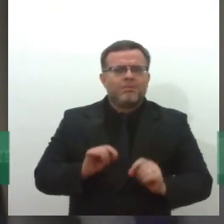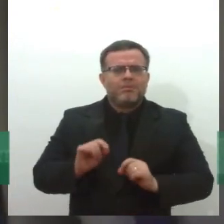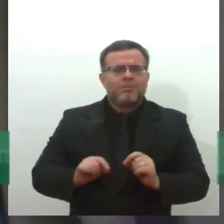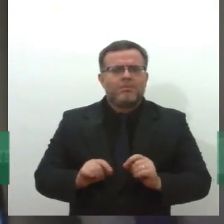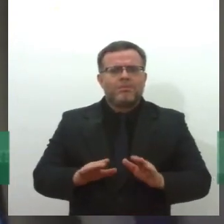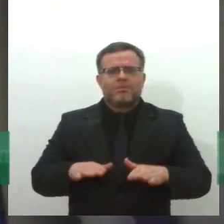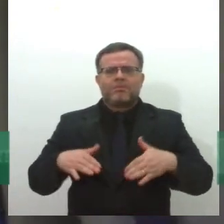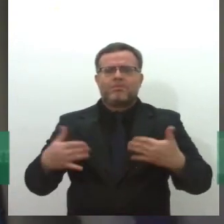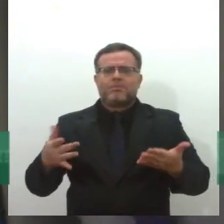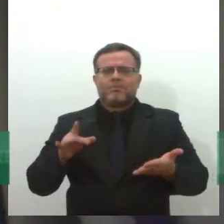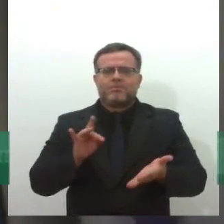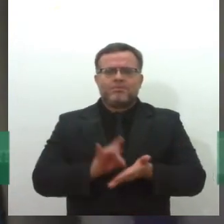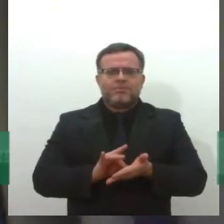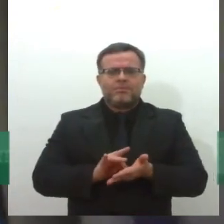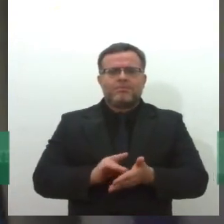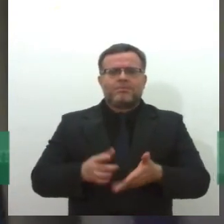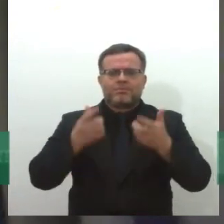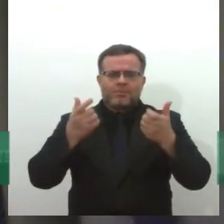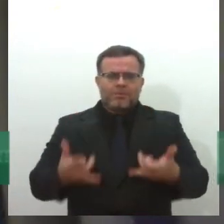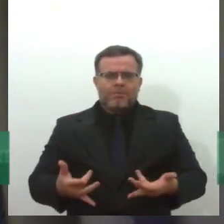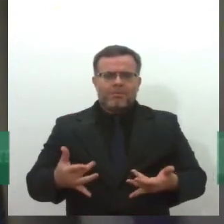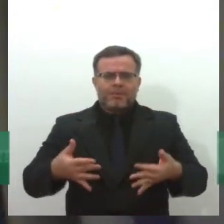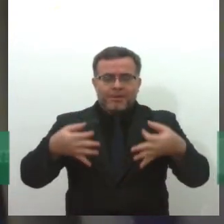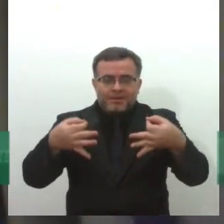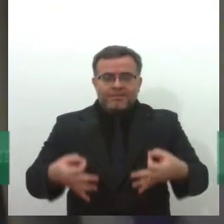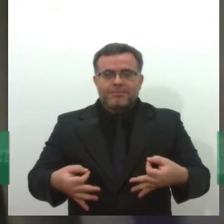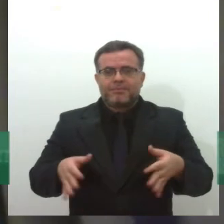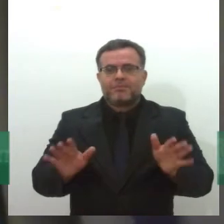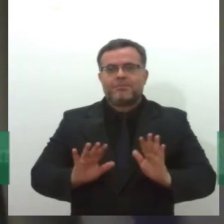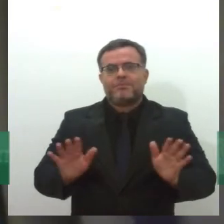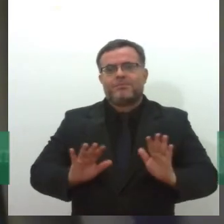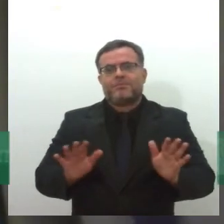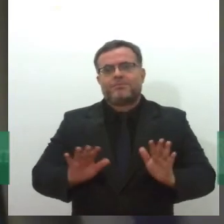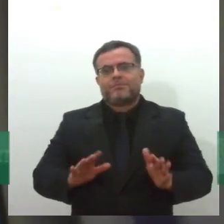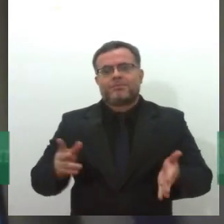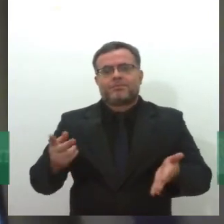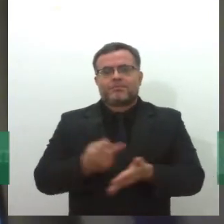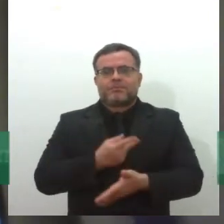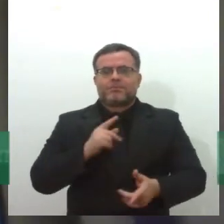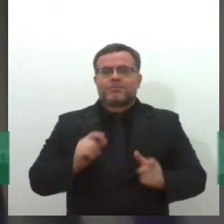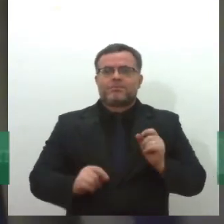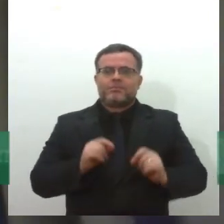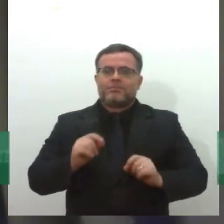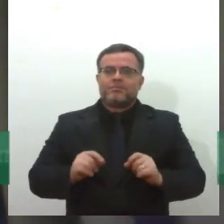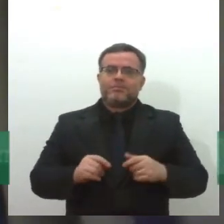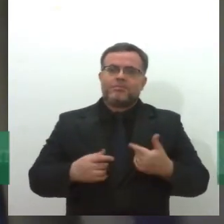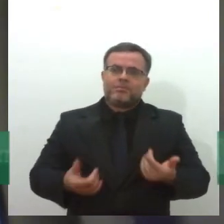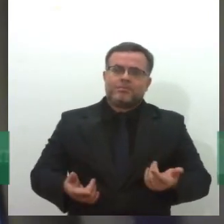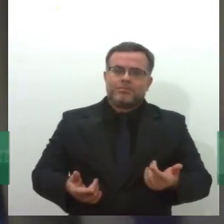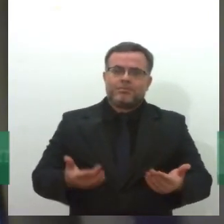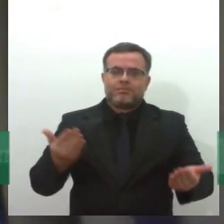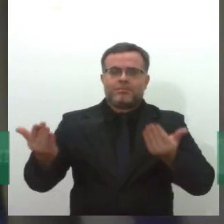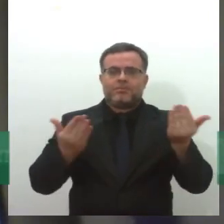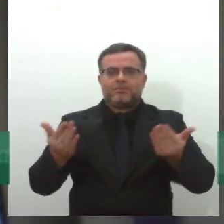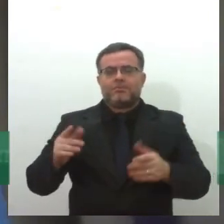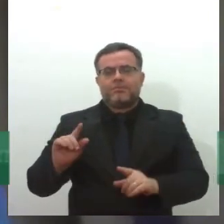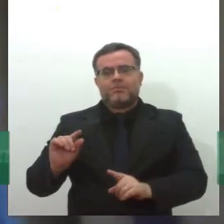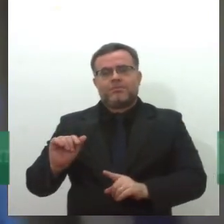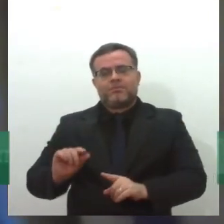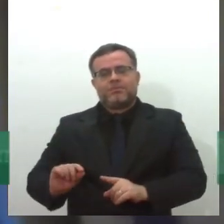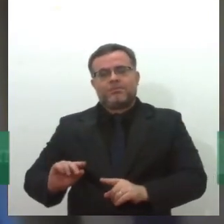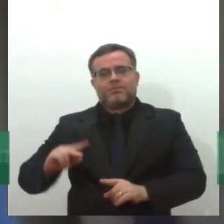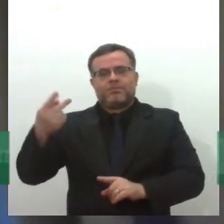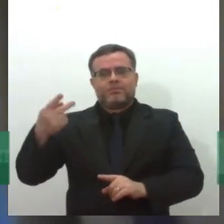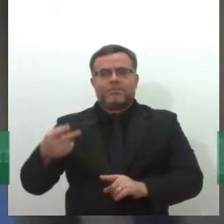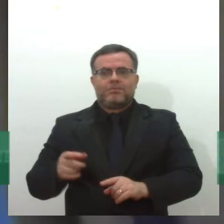real impacto, não tem como te dizer. Só que ele é um impacto, certamente, marginal quando você compara o aumento do preço das